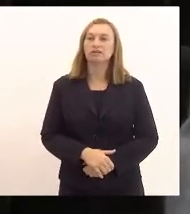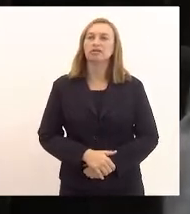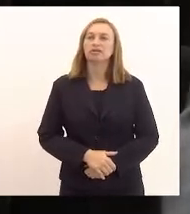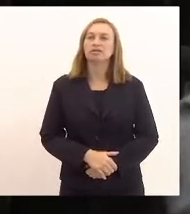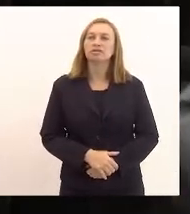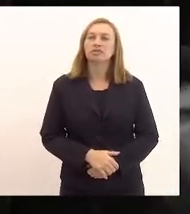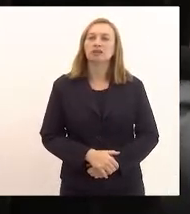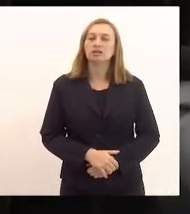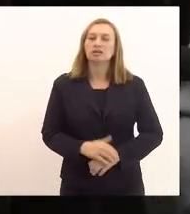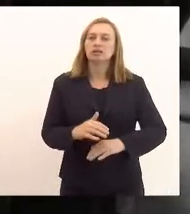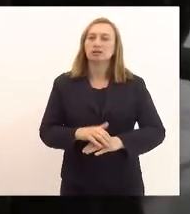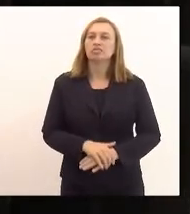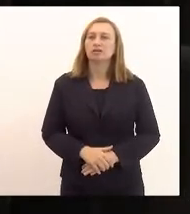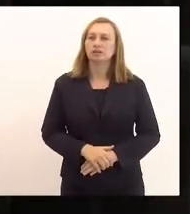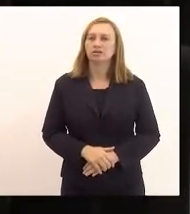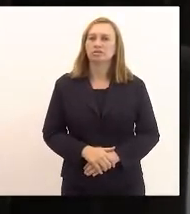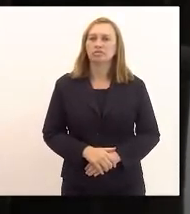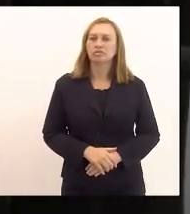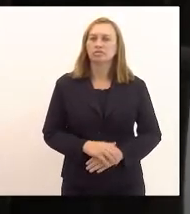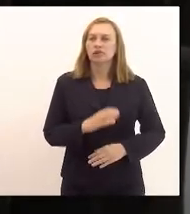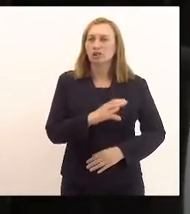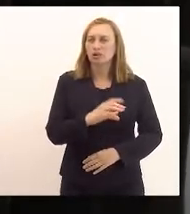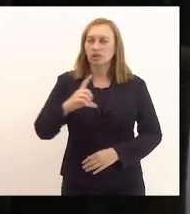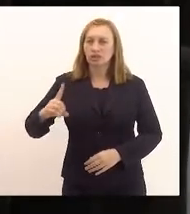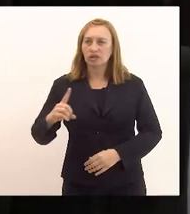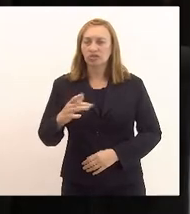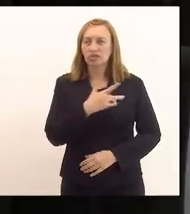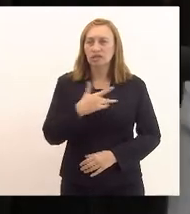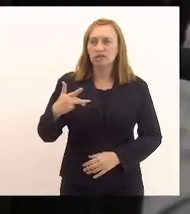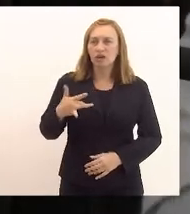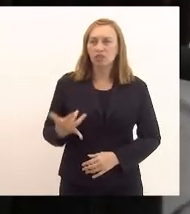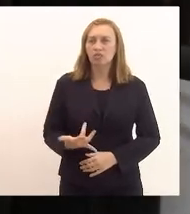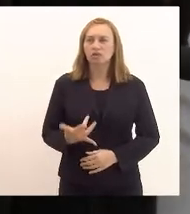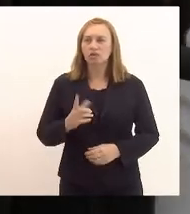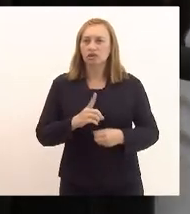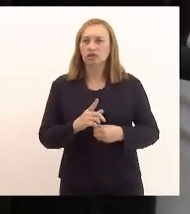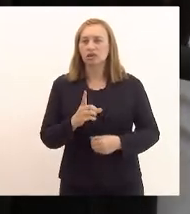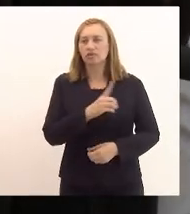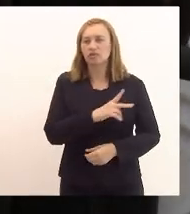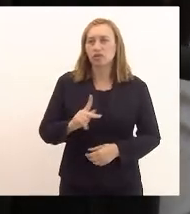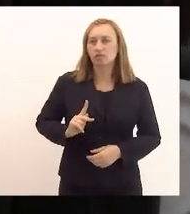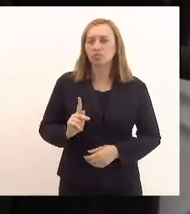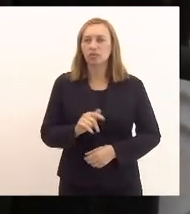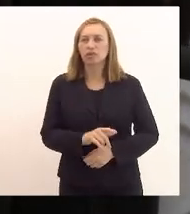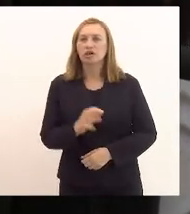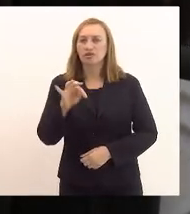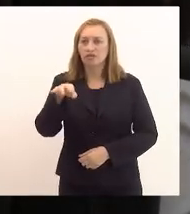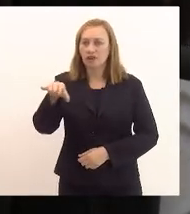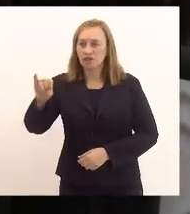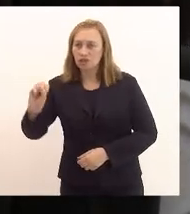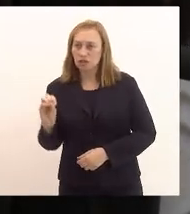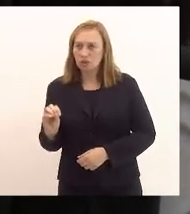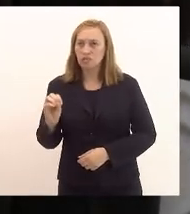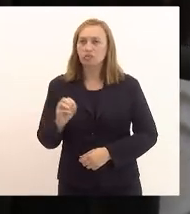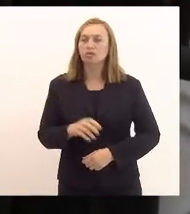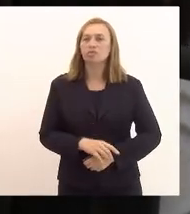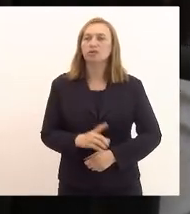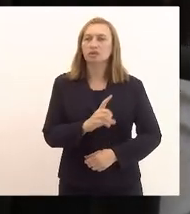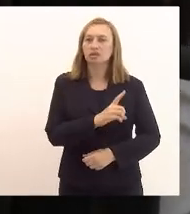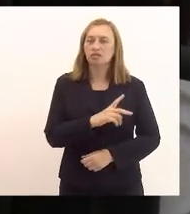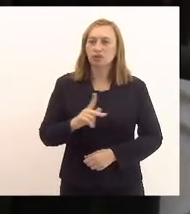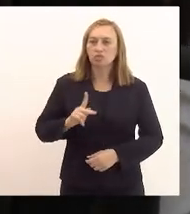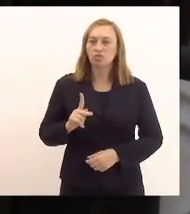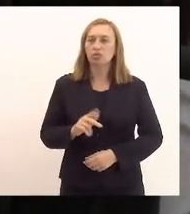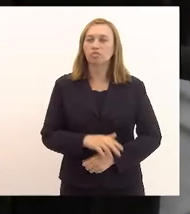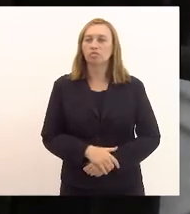um sub coordenador da coordenação de saúde da Defensoria público Francisco Bastos Viana diretor da depende Defensor